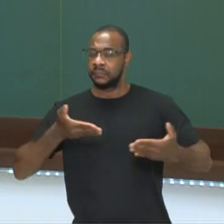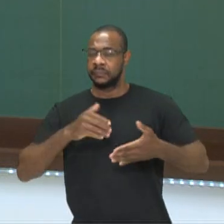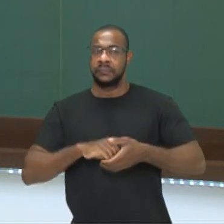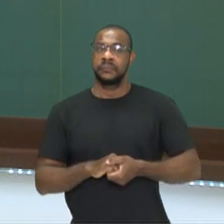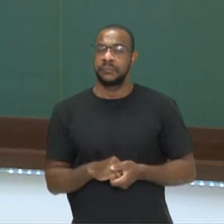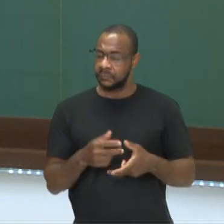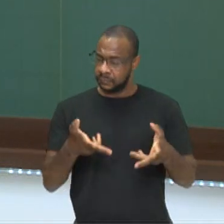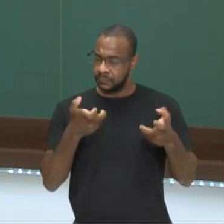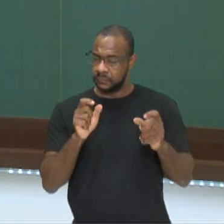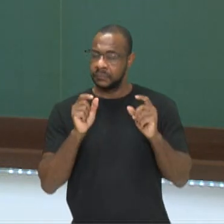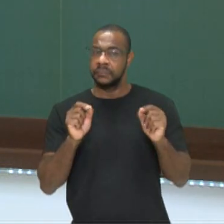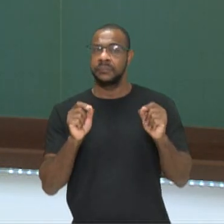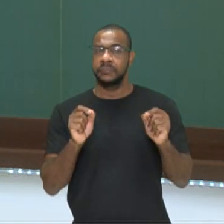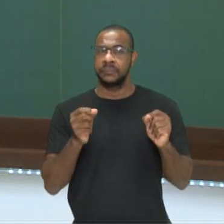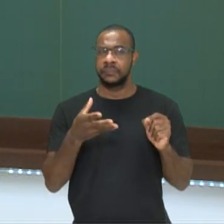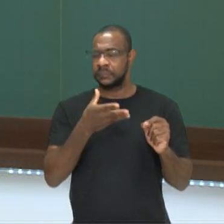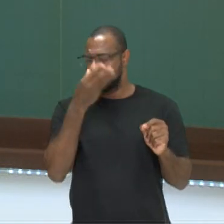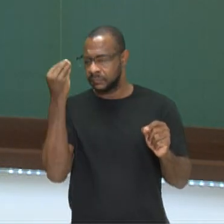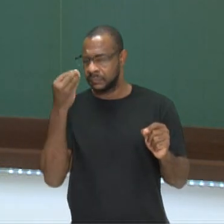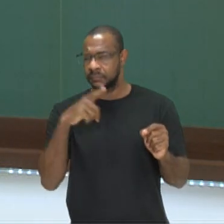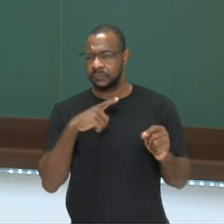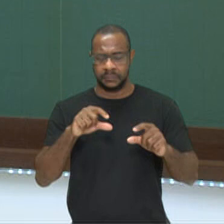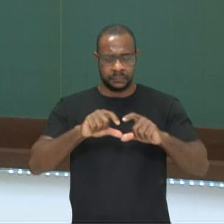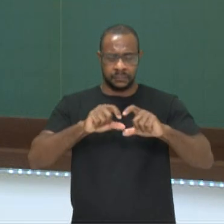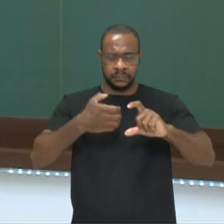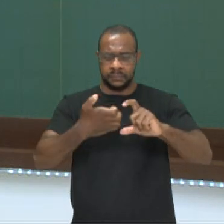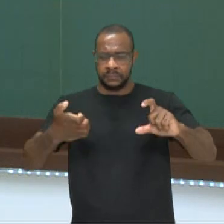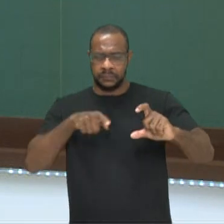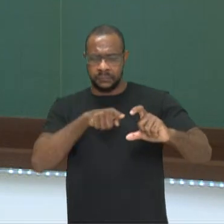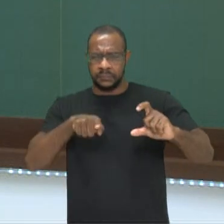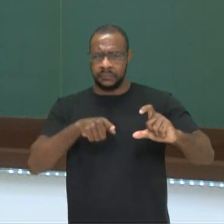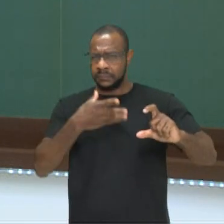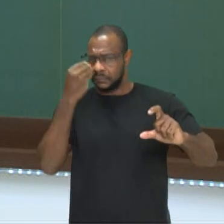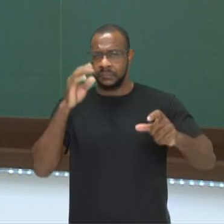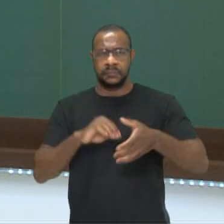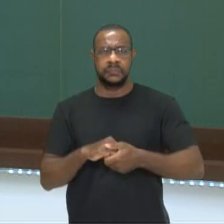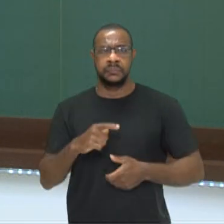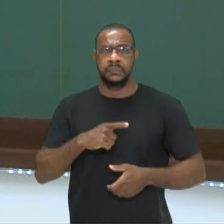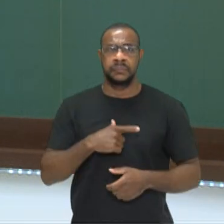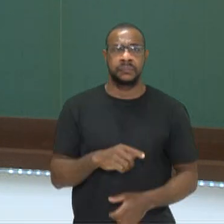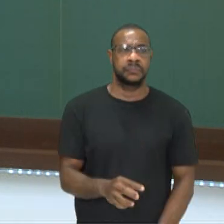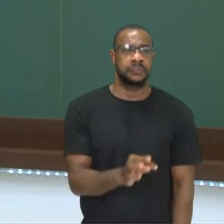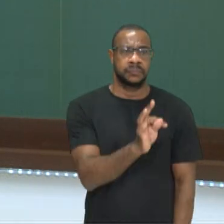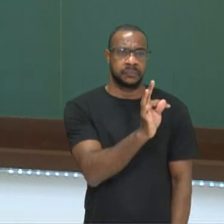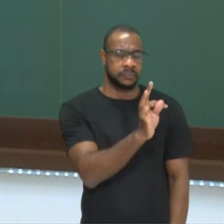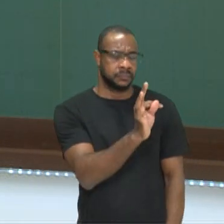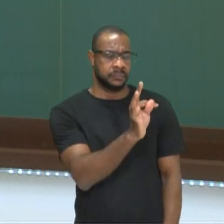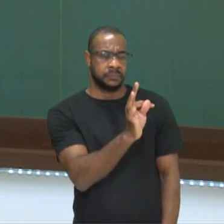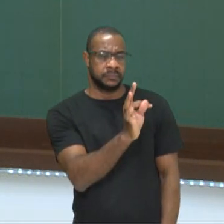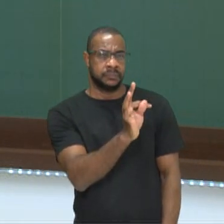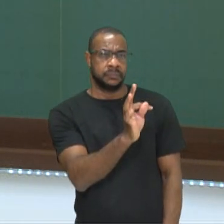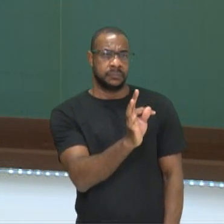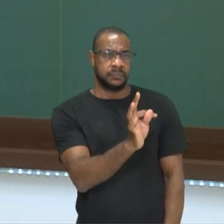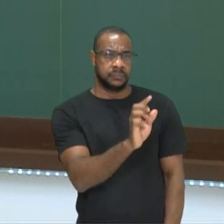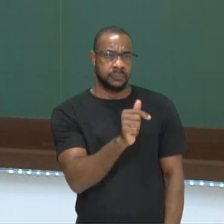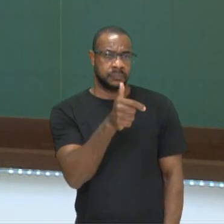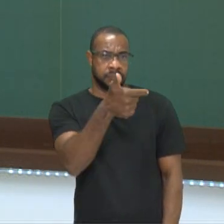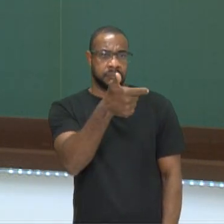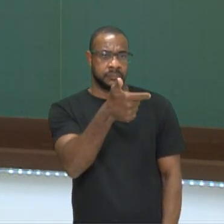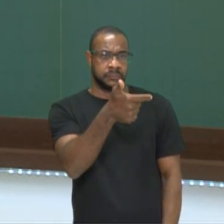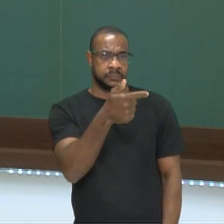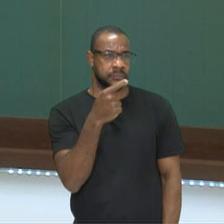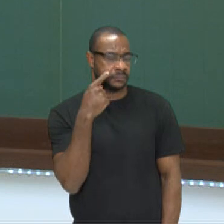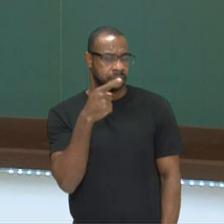você reparar, esquece um pouquinho que você tem uma equação do segundo grau. Você tem apenas uma letra dentro de uma equação. Então,